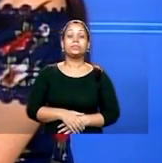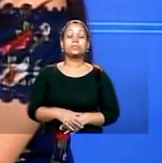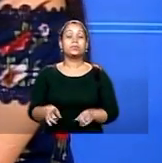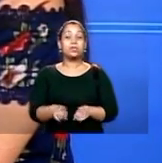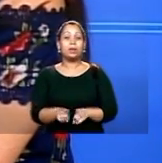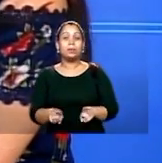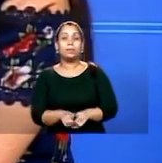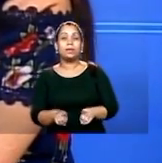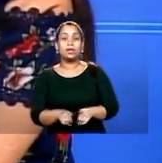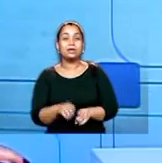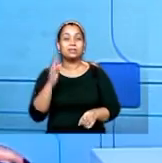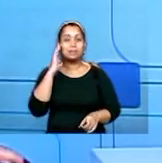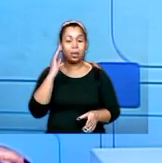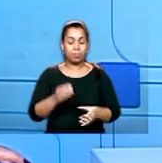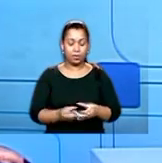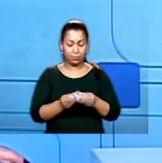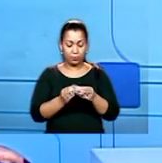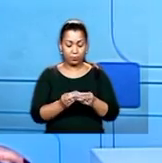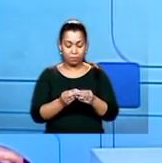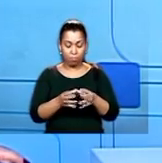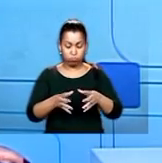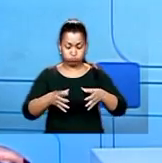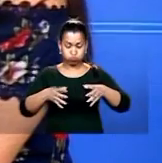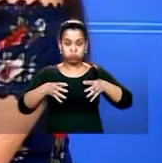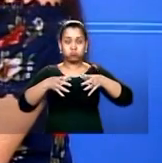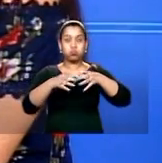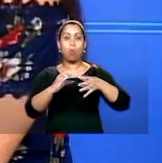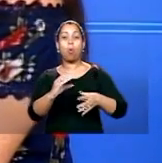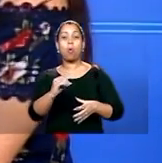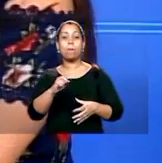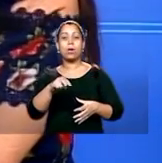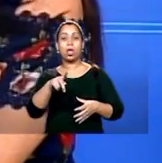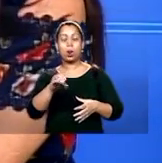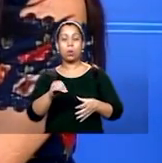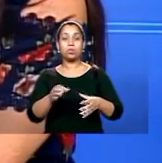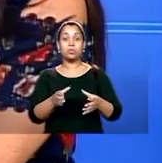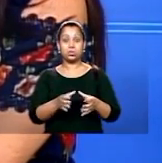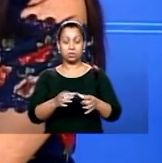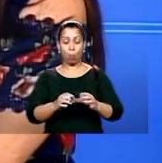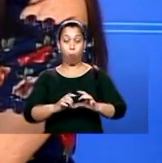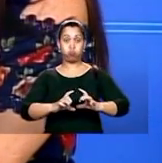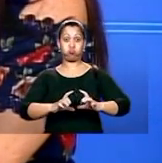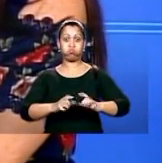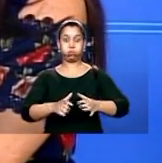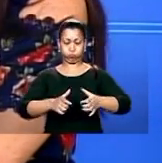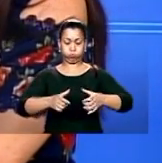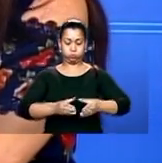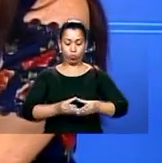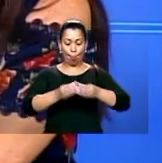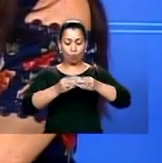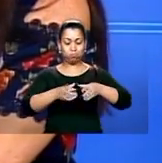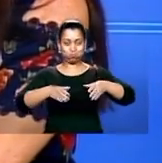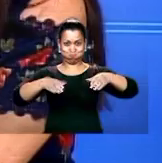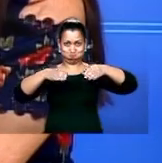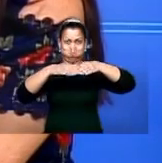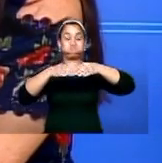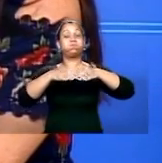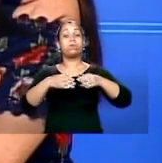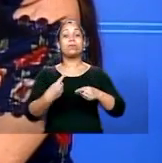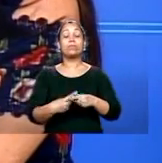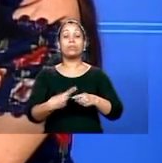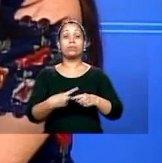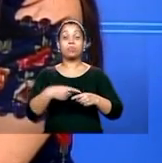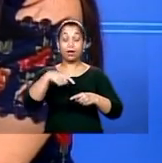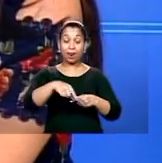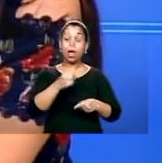Produtores de cogumelo, inclusive, vêm doar, às vezes passa do tamanho, porque, assim, nutricionalmente o alimento tem